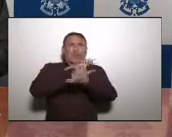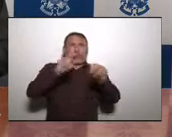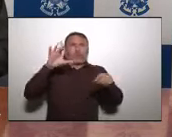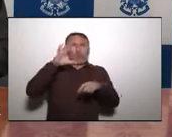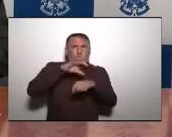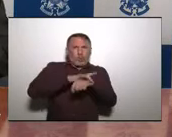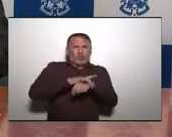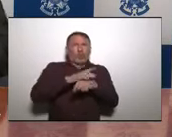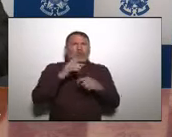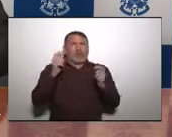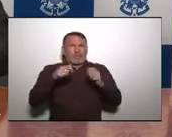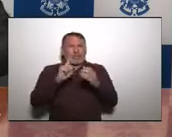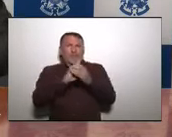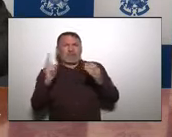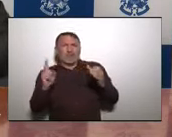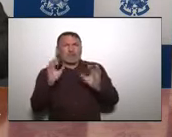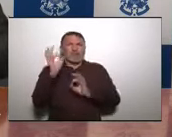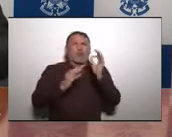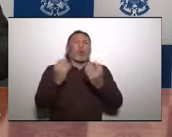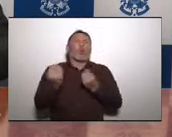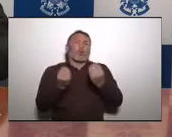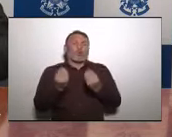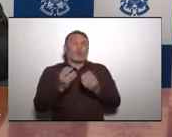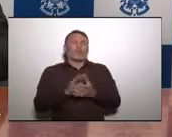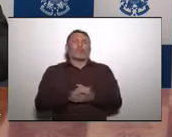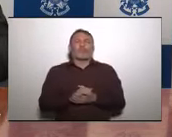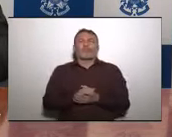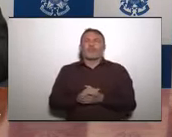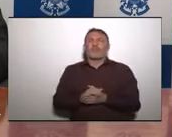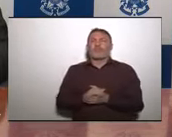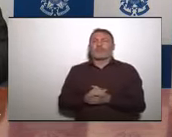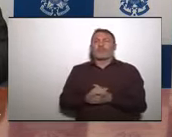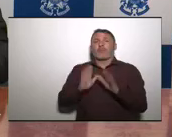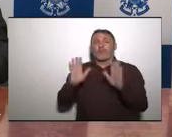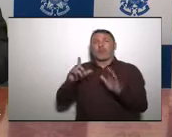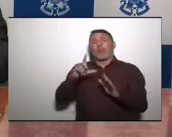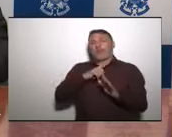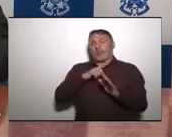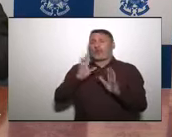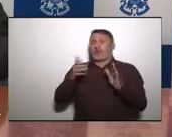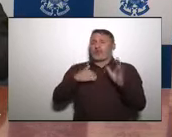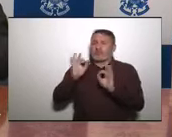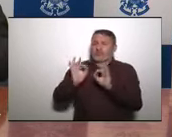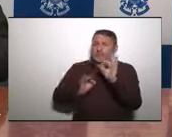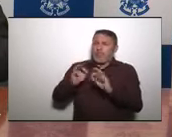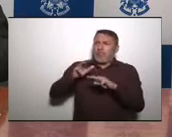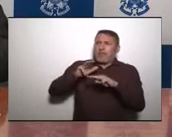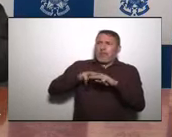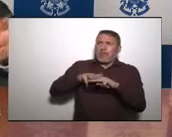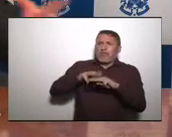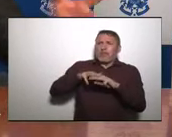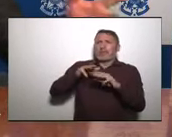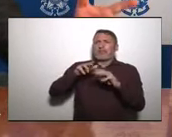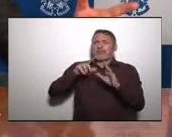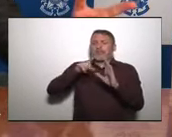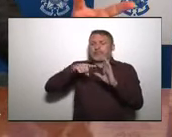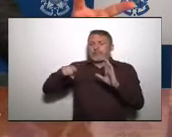nossa projeção, nós estamos abastecendo uma modelagem matemática na nossa contribuição,